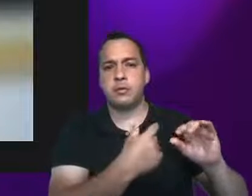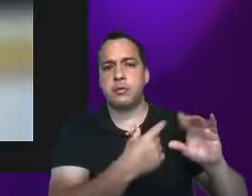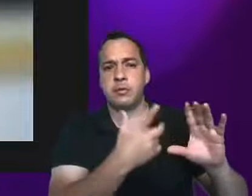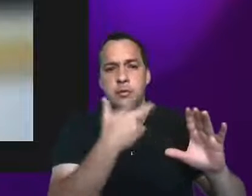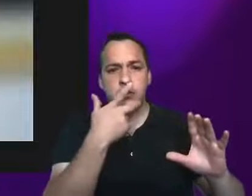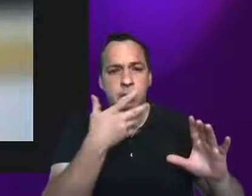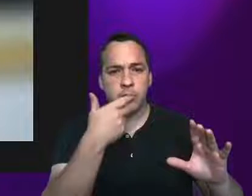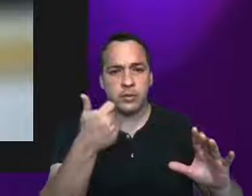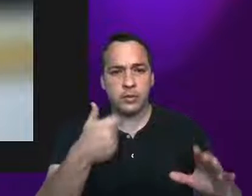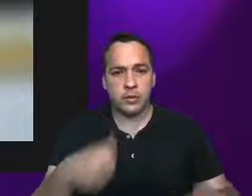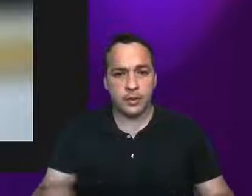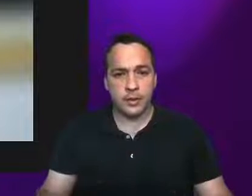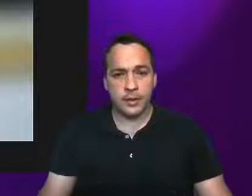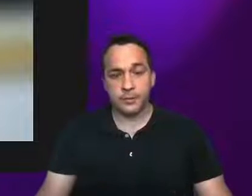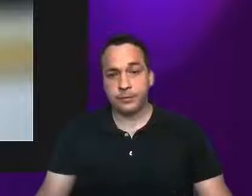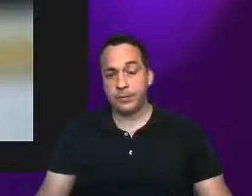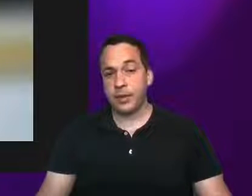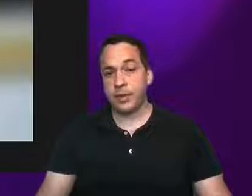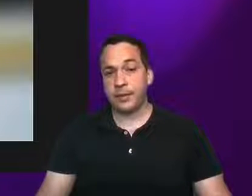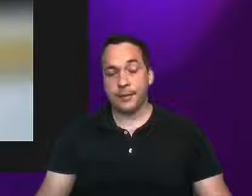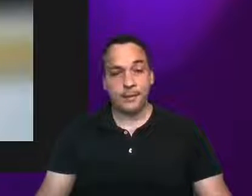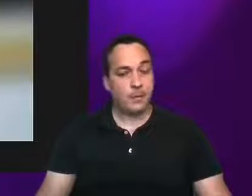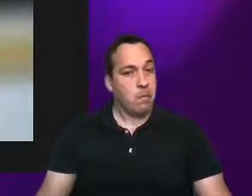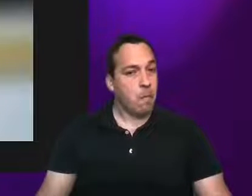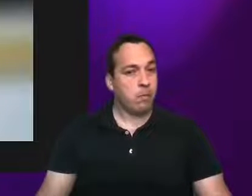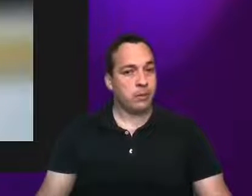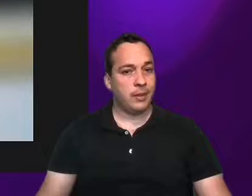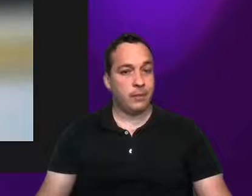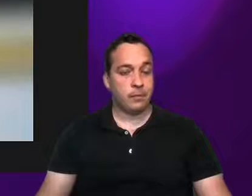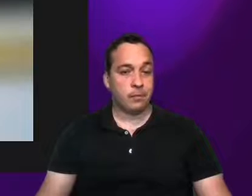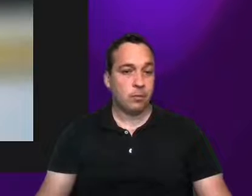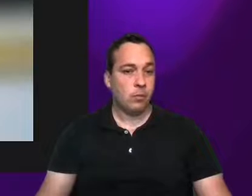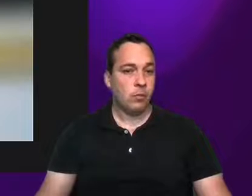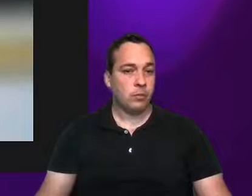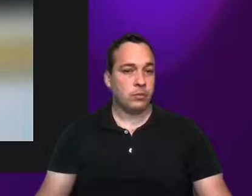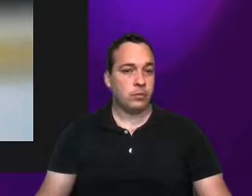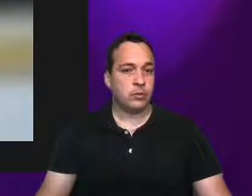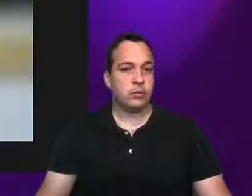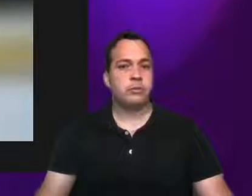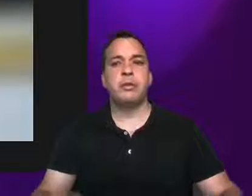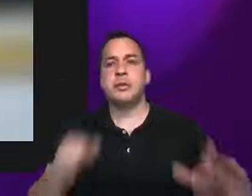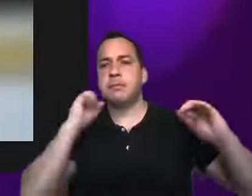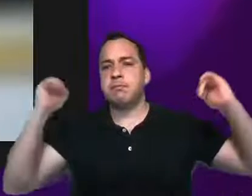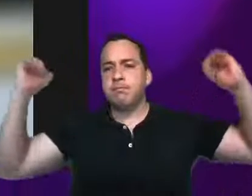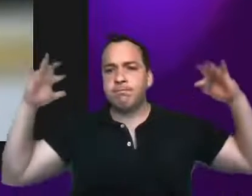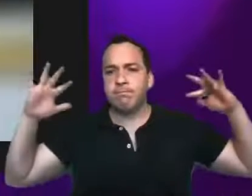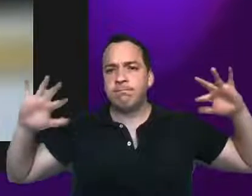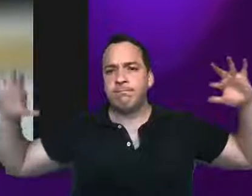Renata, se você puder desligar a sua Oi. câmera, os seus dados vão ficar mais leves. Ah, o fundo.